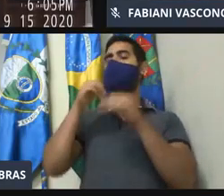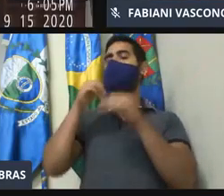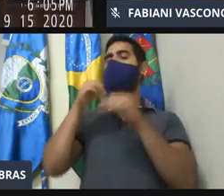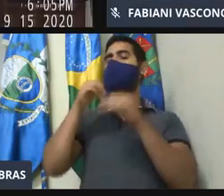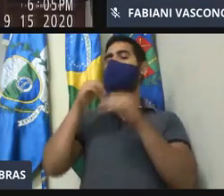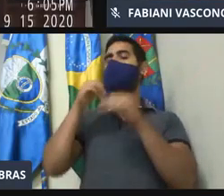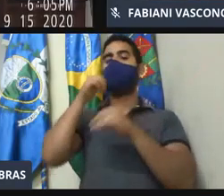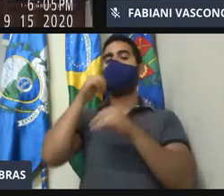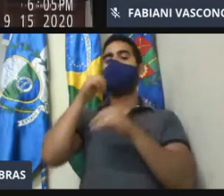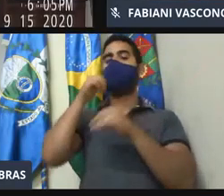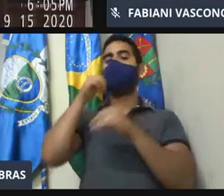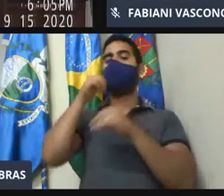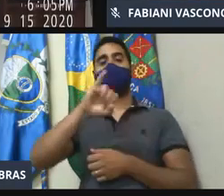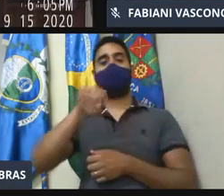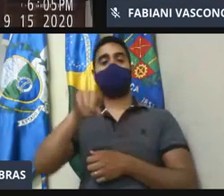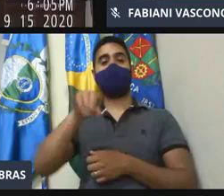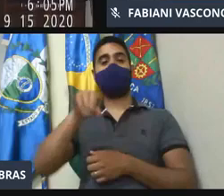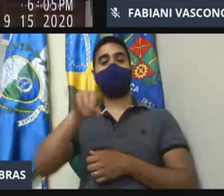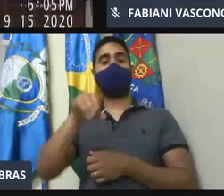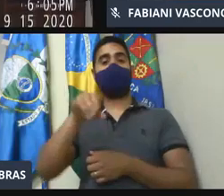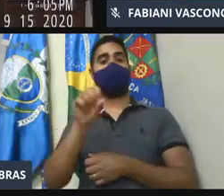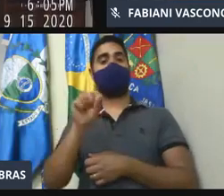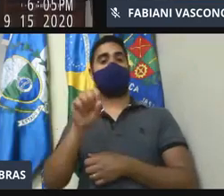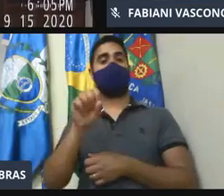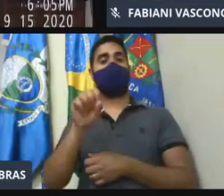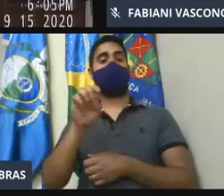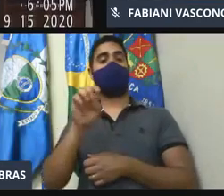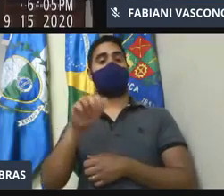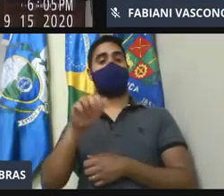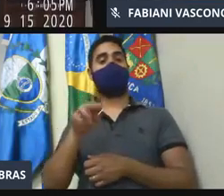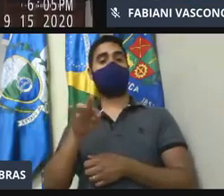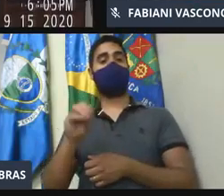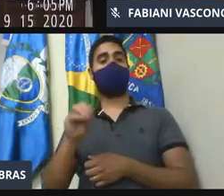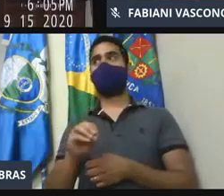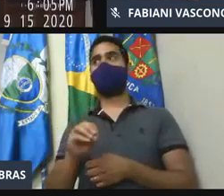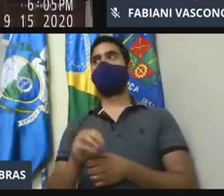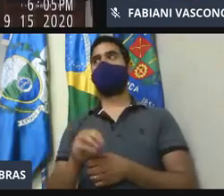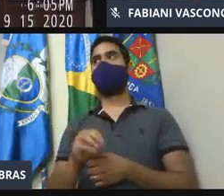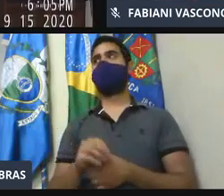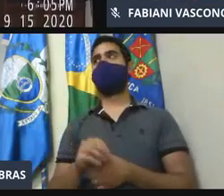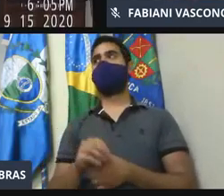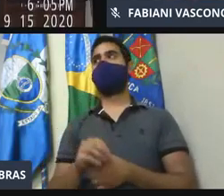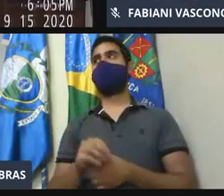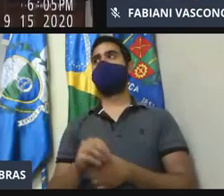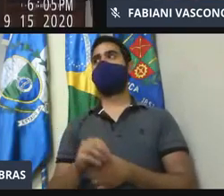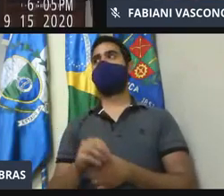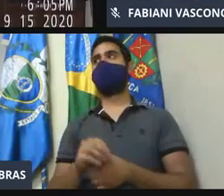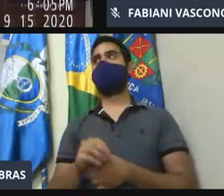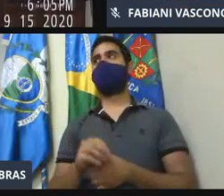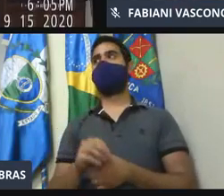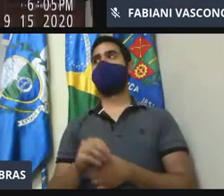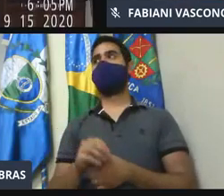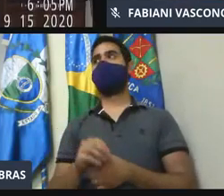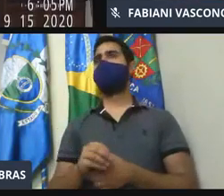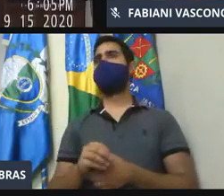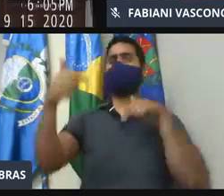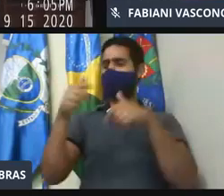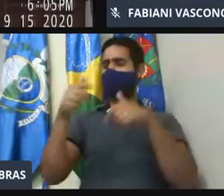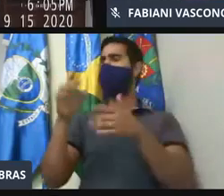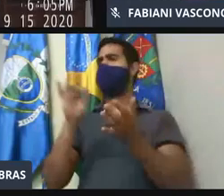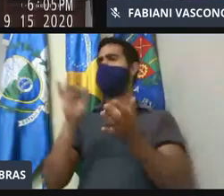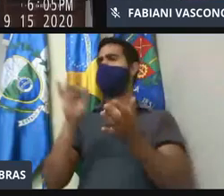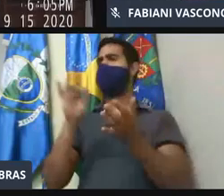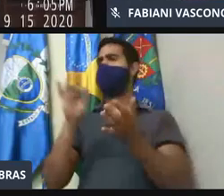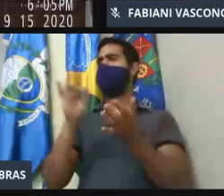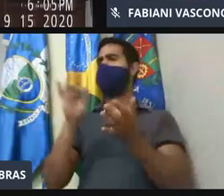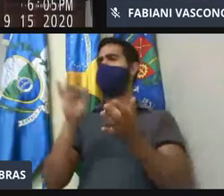senhor José Antônio da Silva, o Twin, e realmente ele foi muito enganjado no Conselho de Saúde, e o